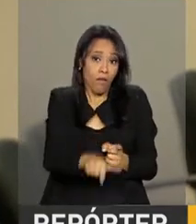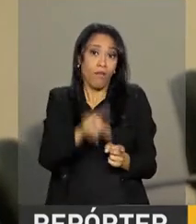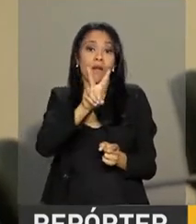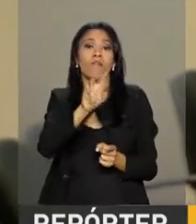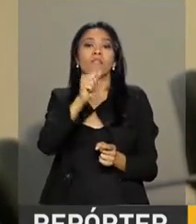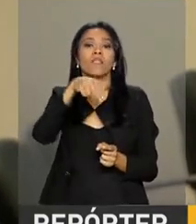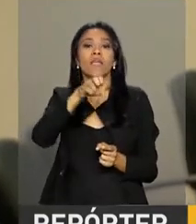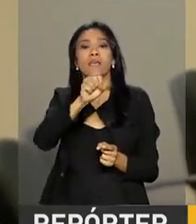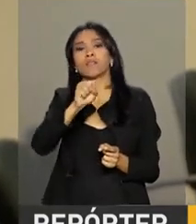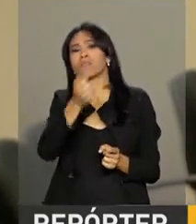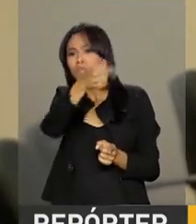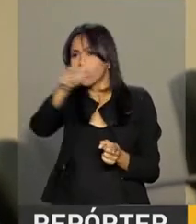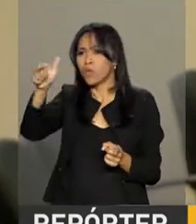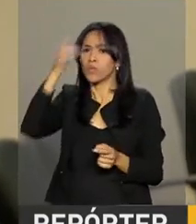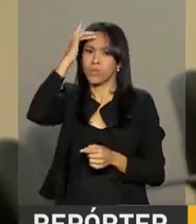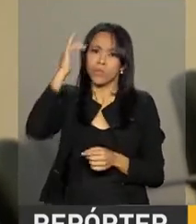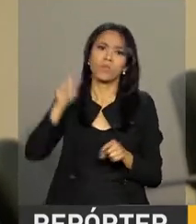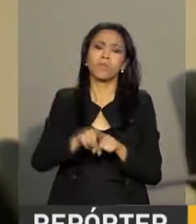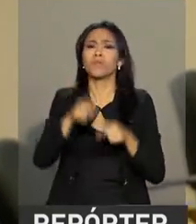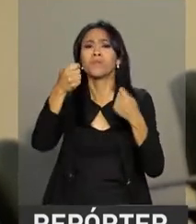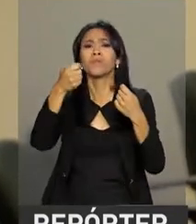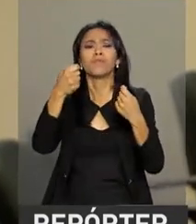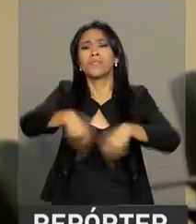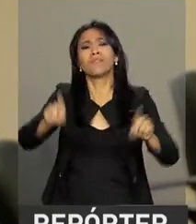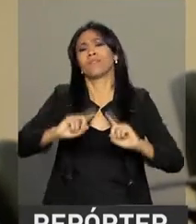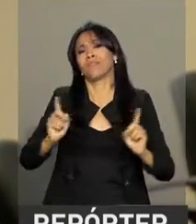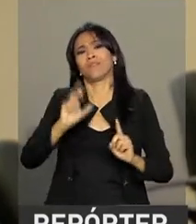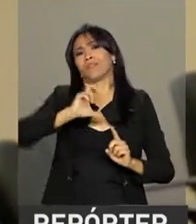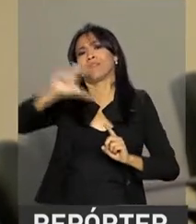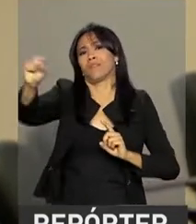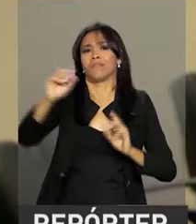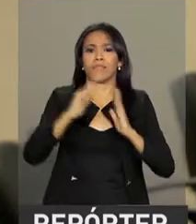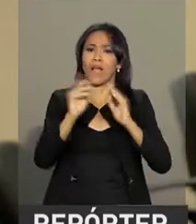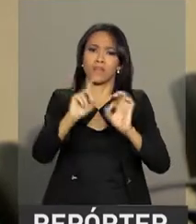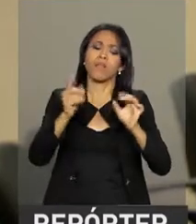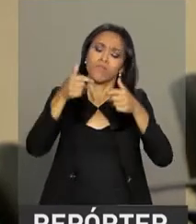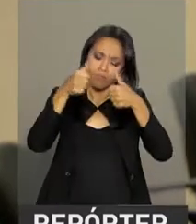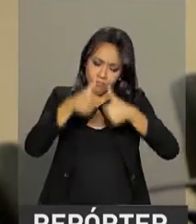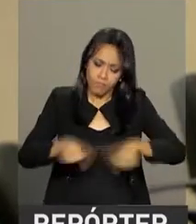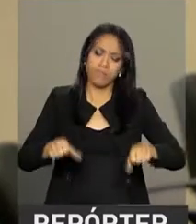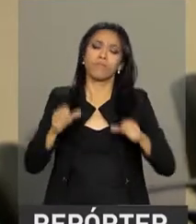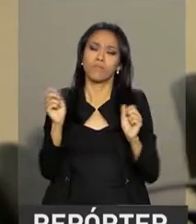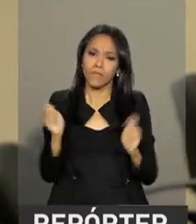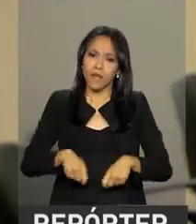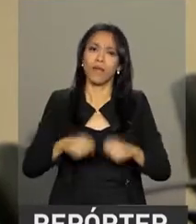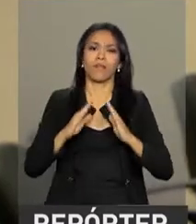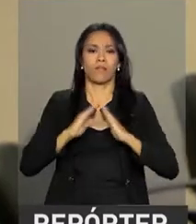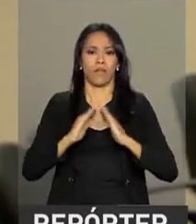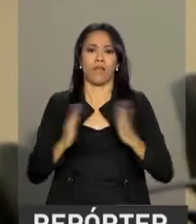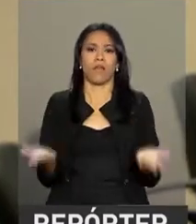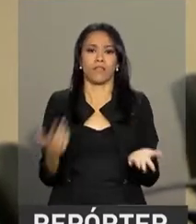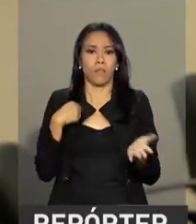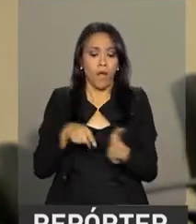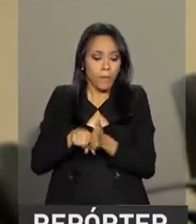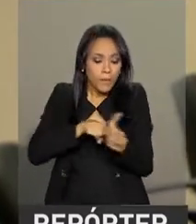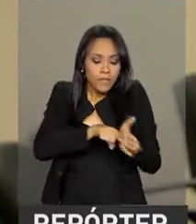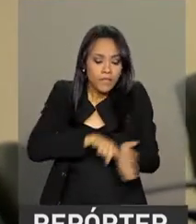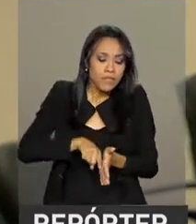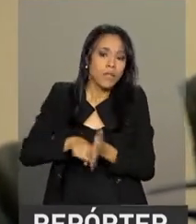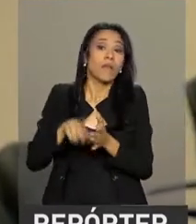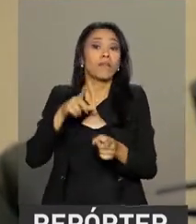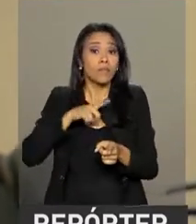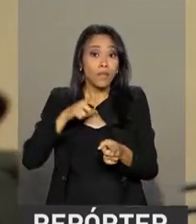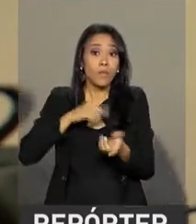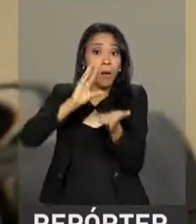que esteja buscando emprego precisa sair de casa para ter acesso às vagas disponíveis no sistema nacional do emprego é que